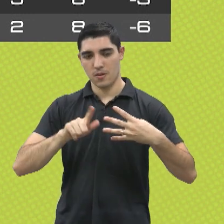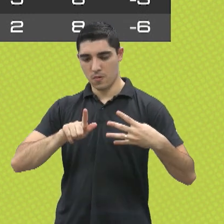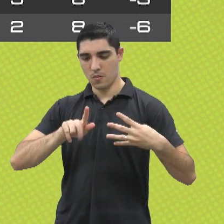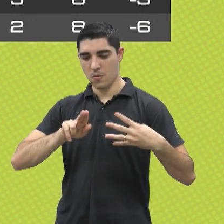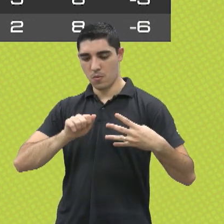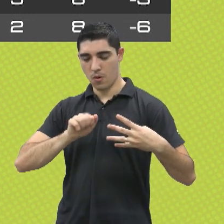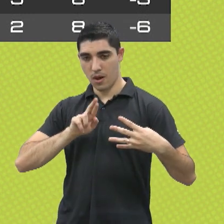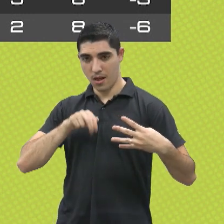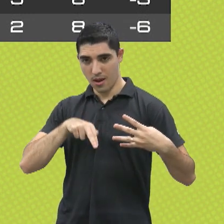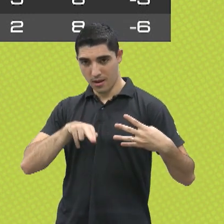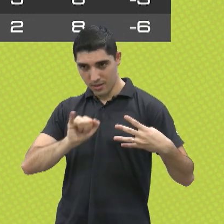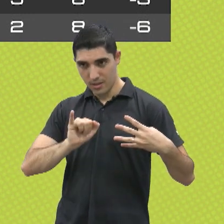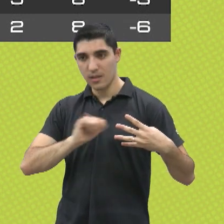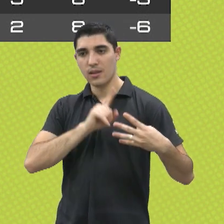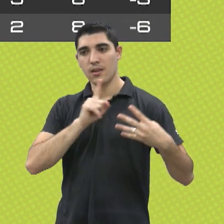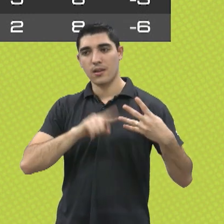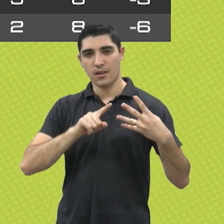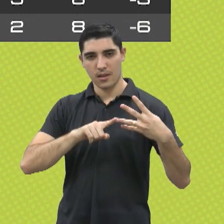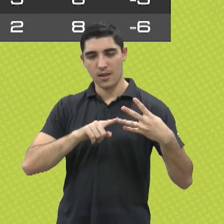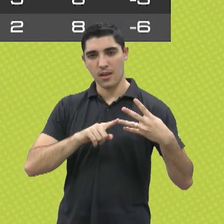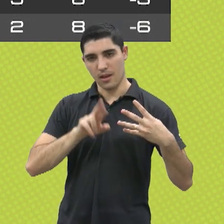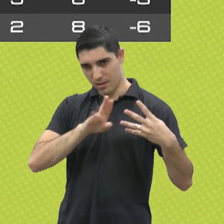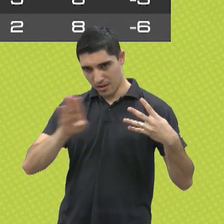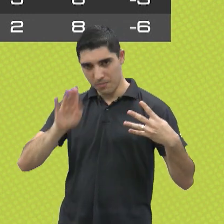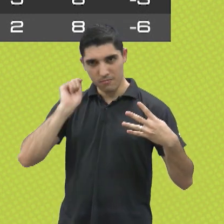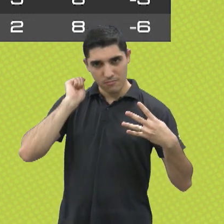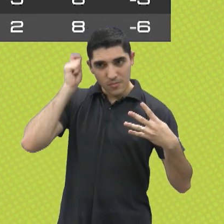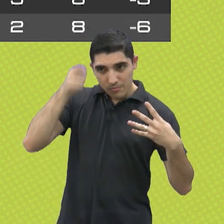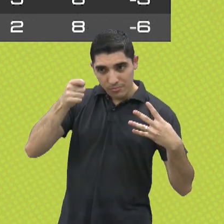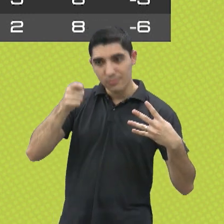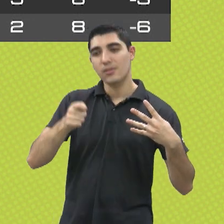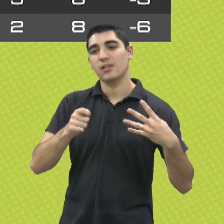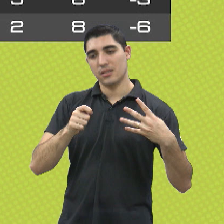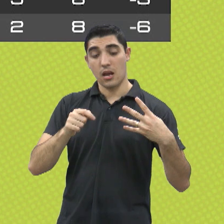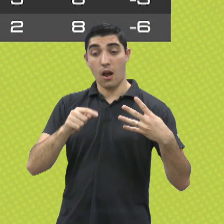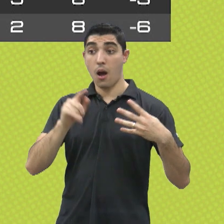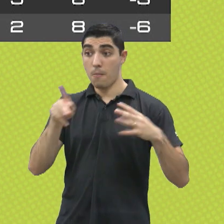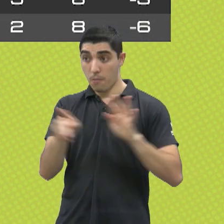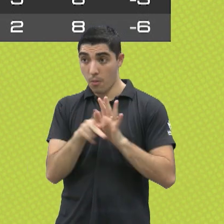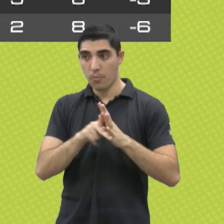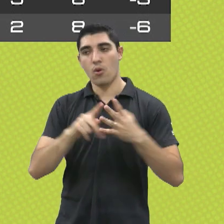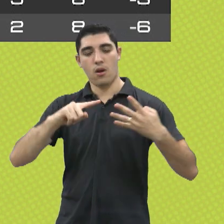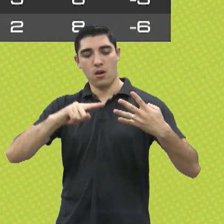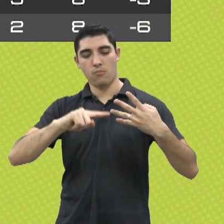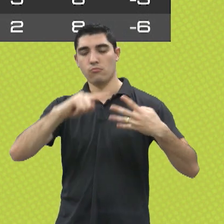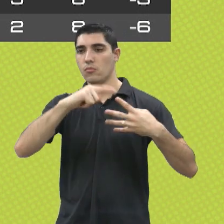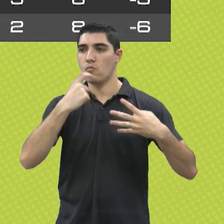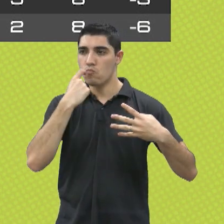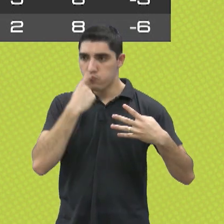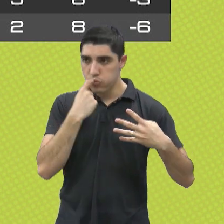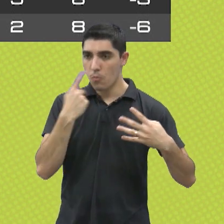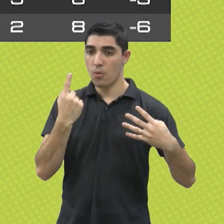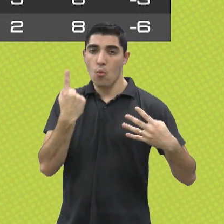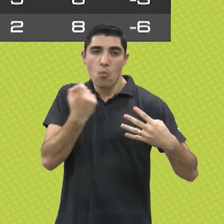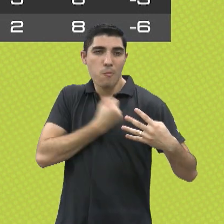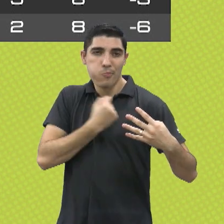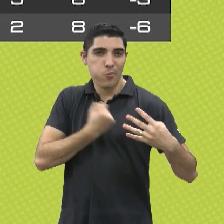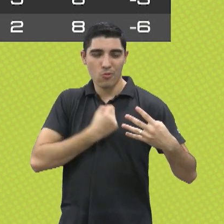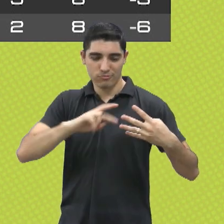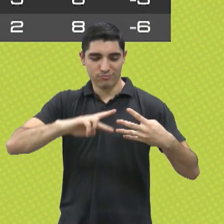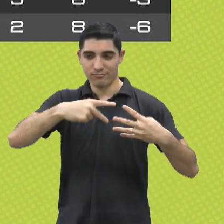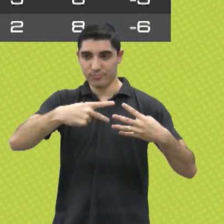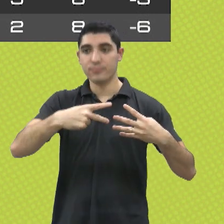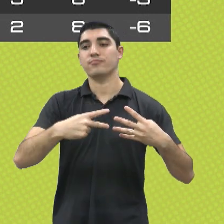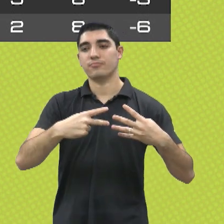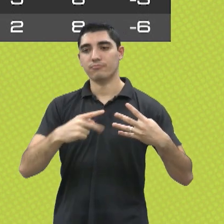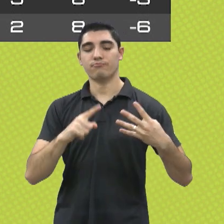de desempate, o saldo de gols, na verdade, separam aí Ituano do Guarani. O Ituano fica na primeira posição com o Guarani em segundo. Red Bull, Bragantino